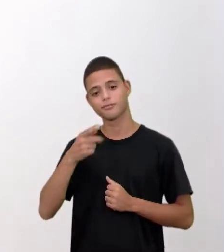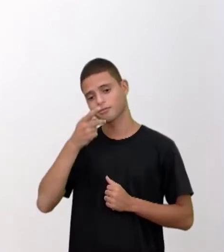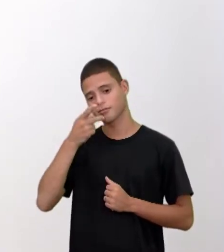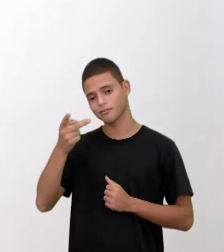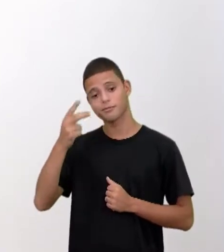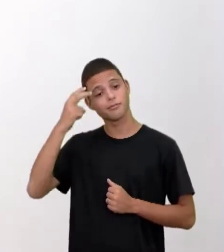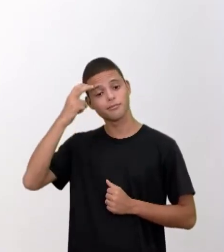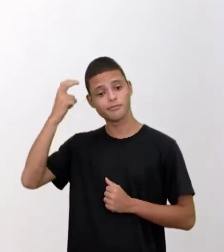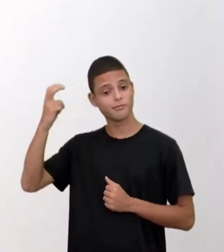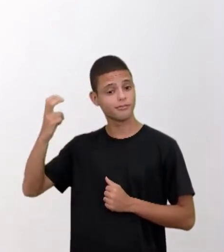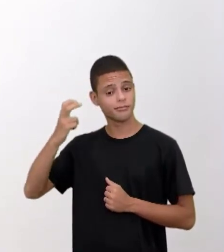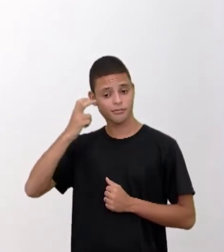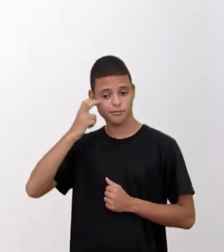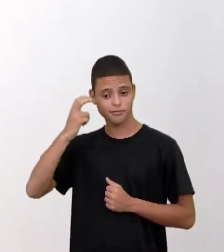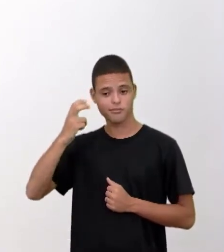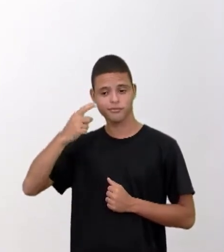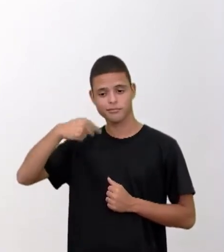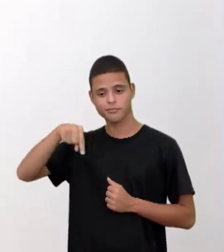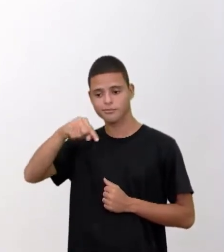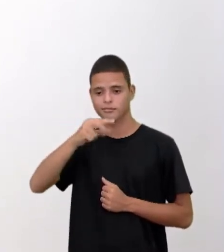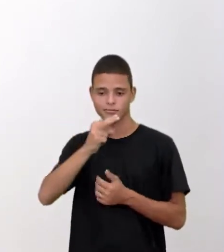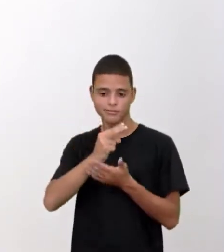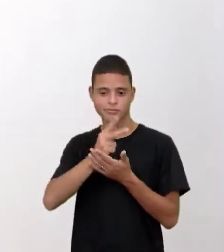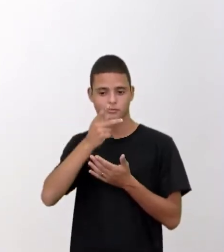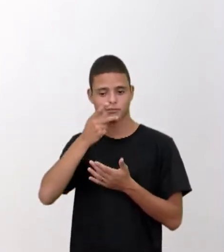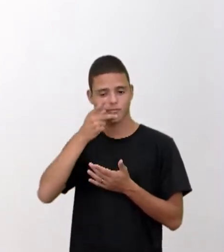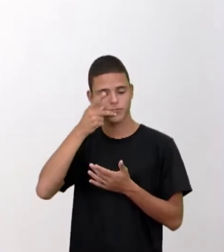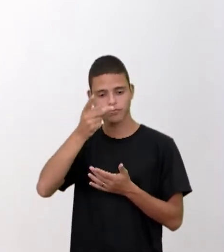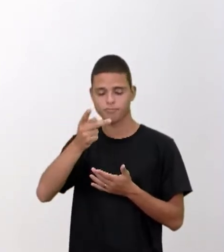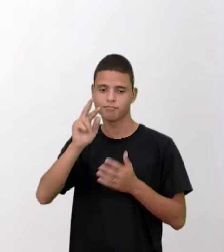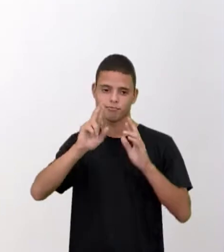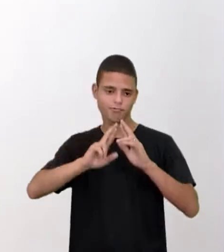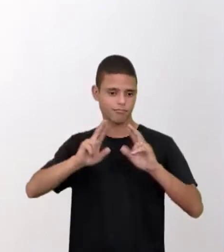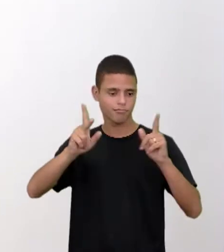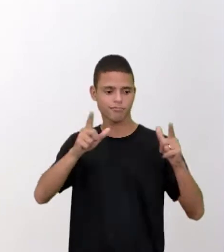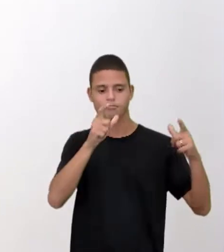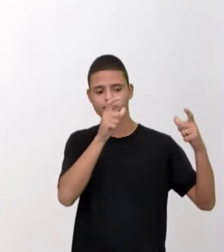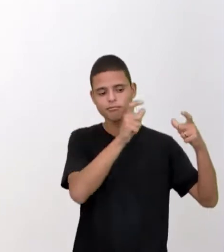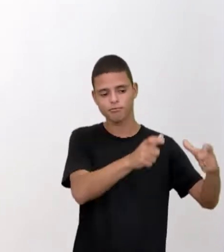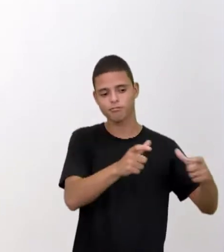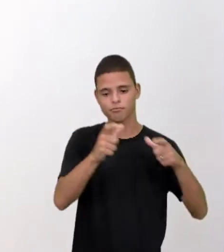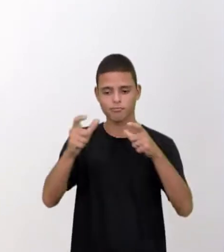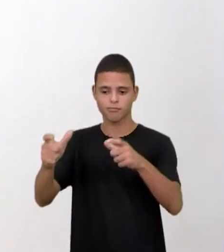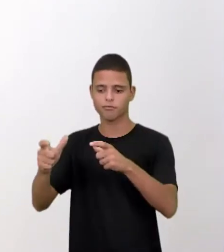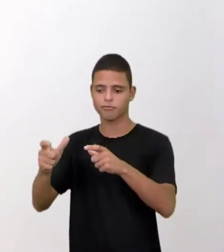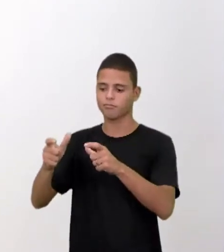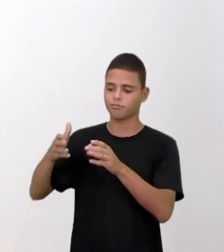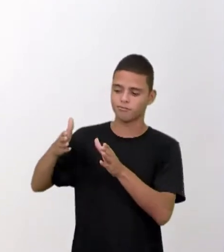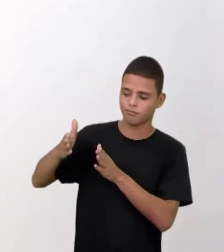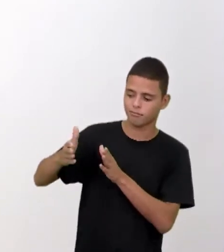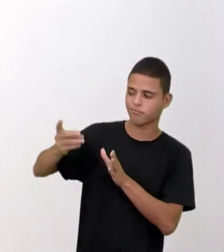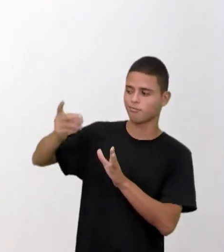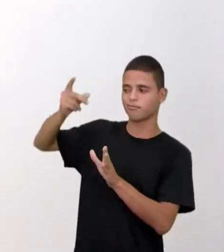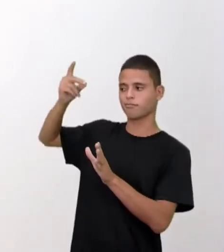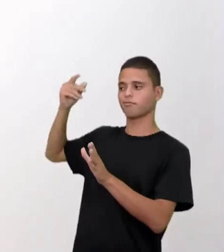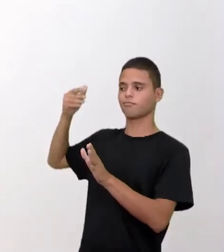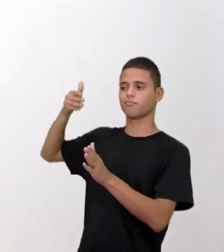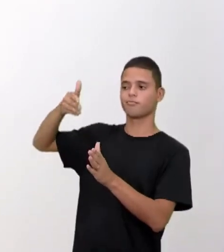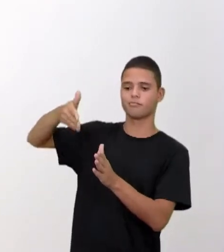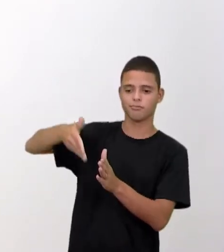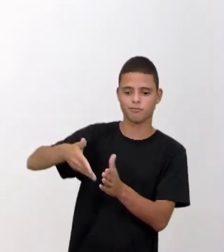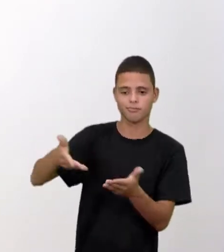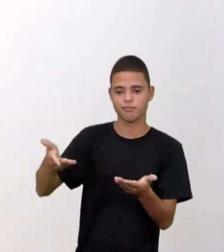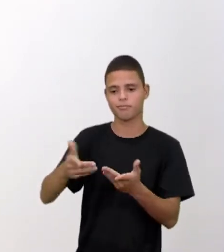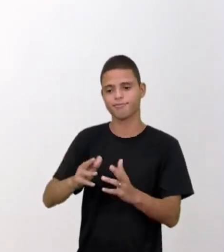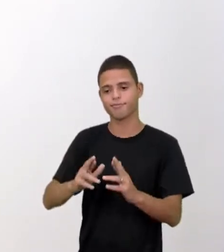cultura e tudo mais, a gente vem falando sobre como a cultura ela é diferente de um lugar para o outro, de uma época para outra, o como ela é uma